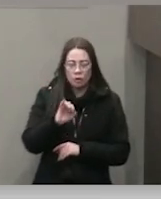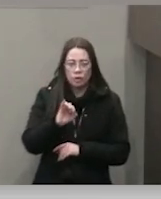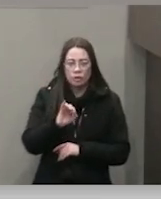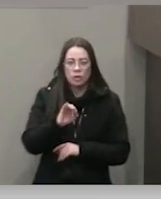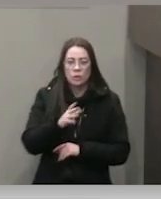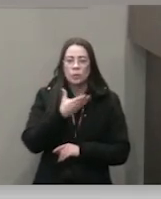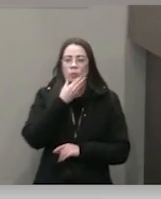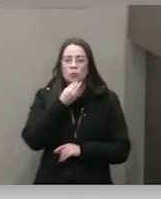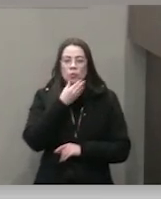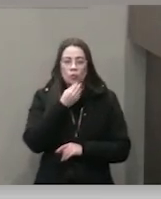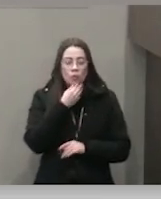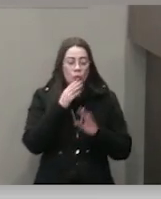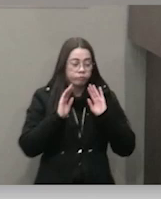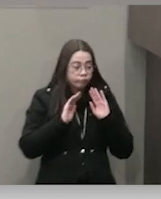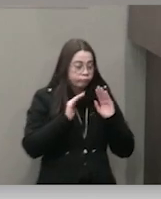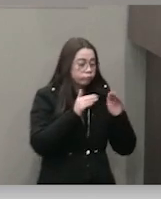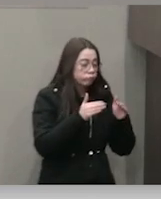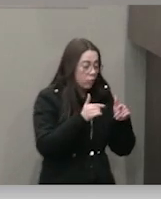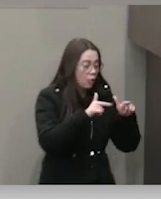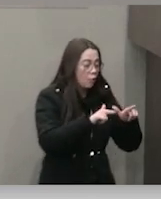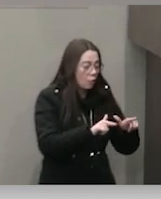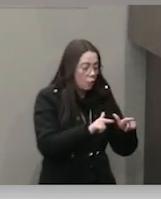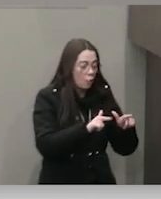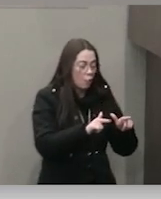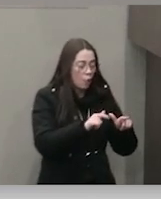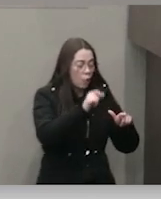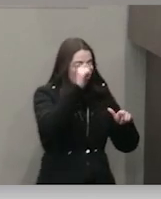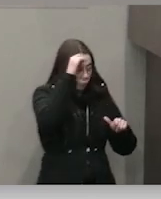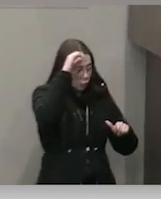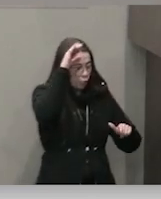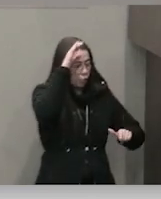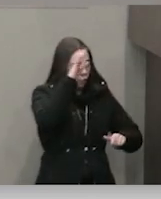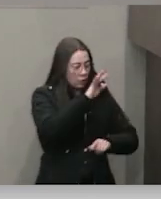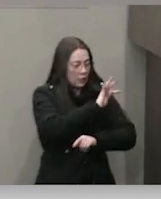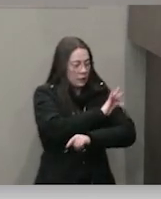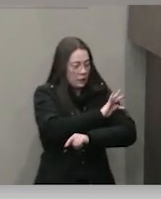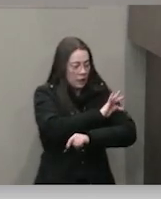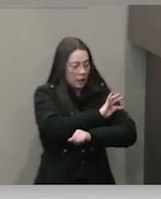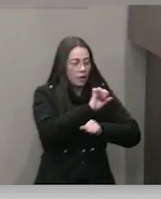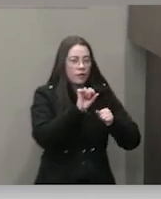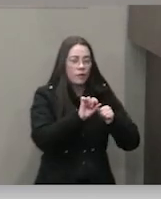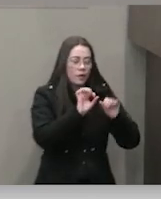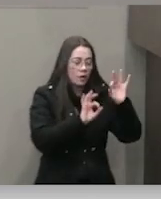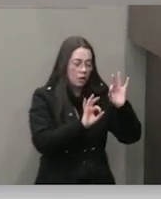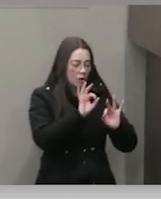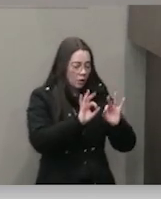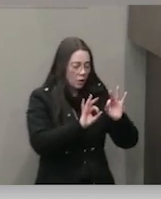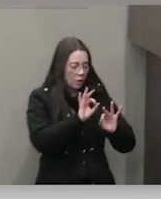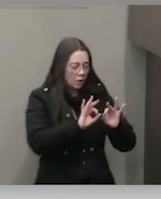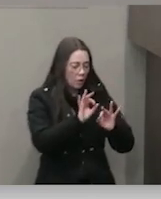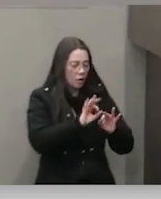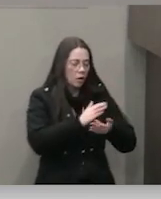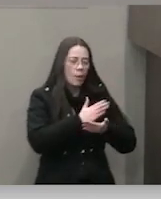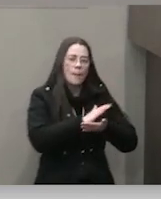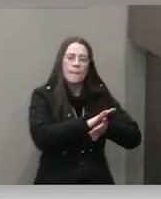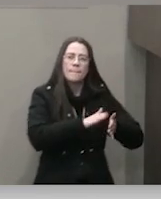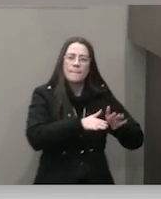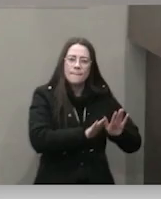sem se apavorar, dentro do seu conhecimento técnico, fez as primeiras manobras e salvou a